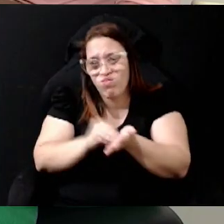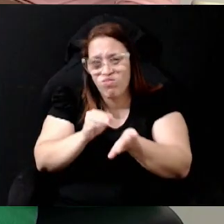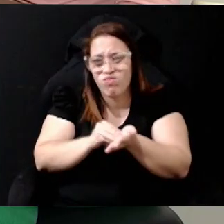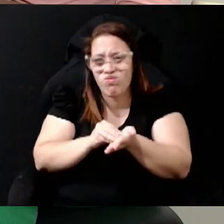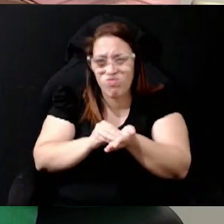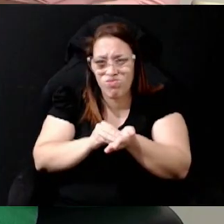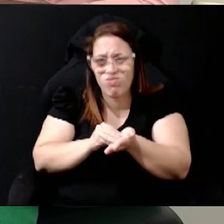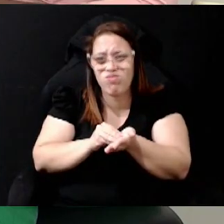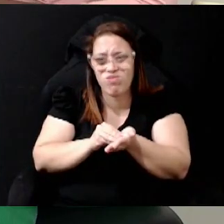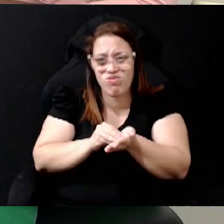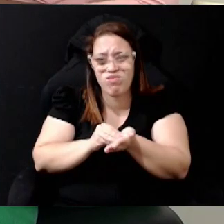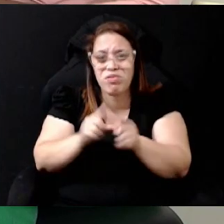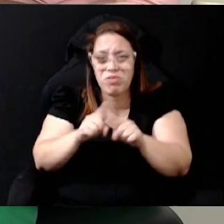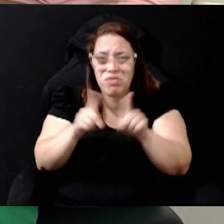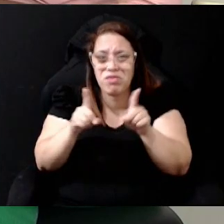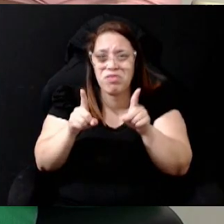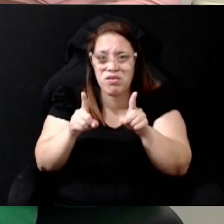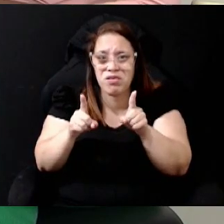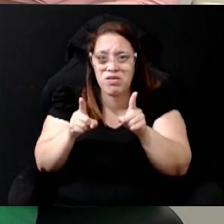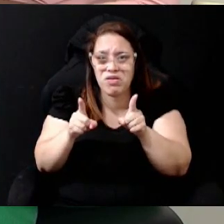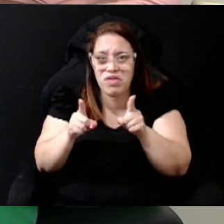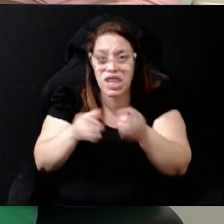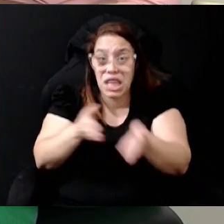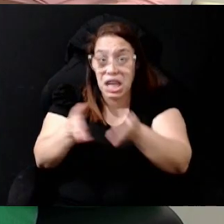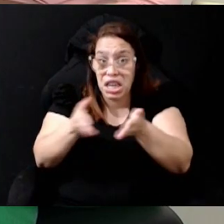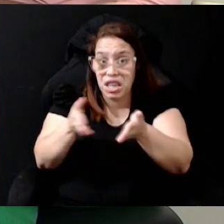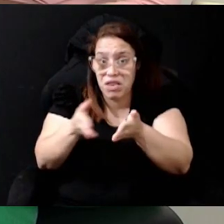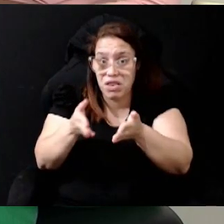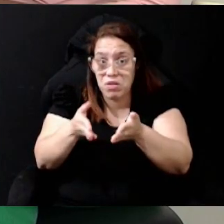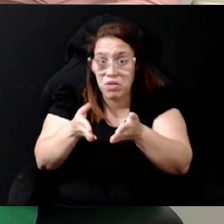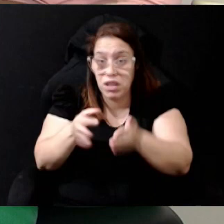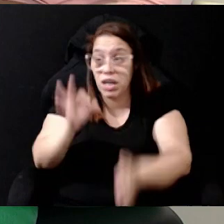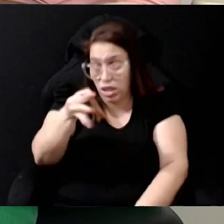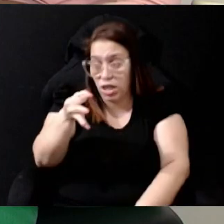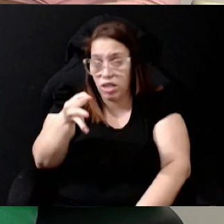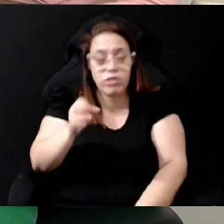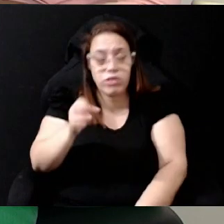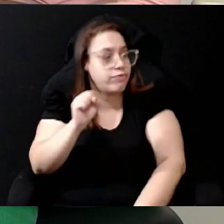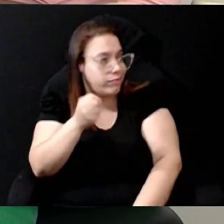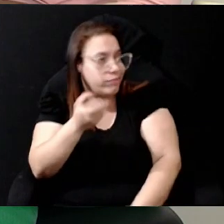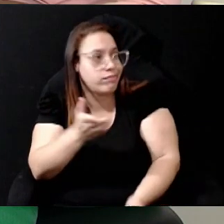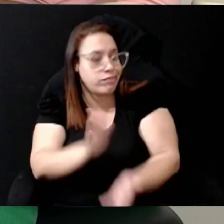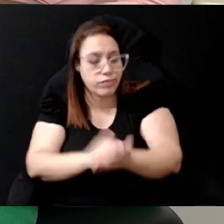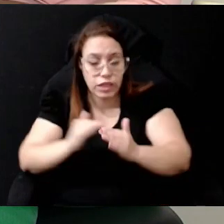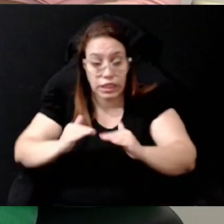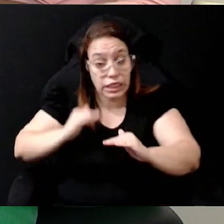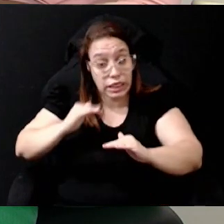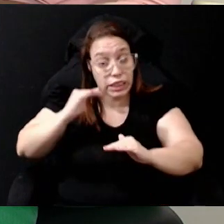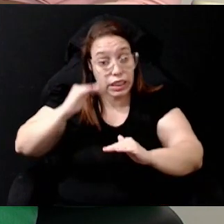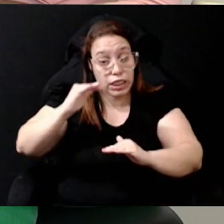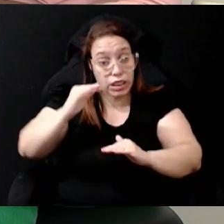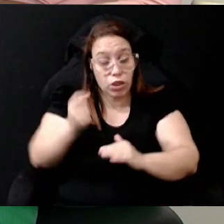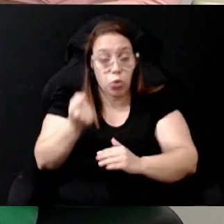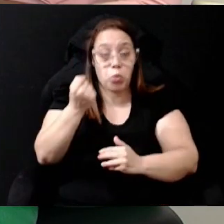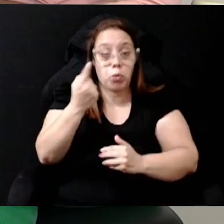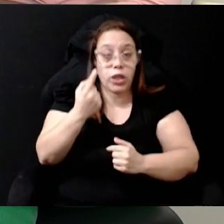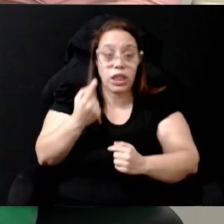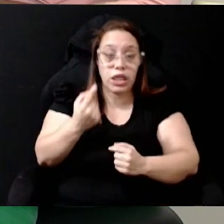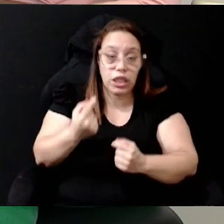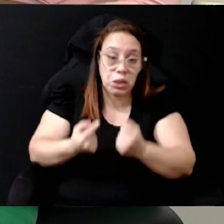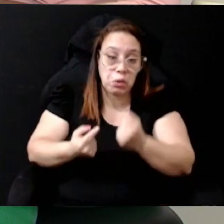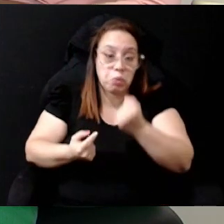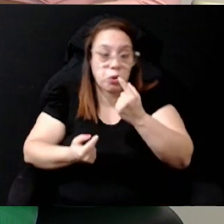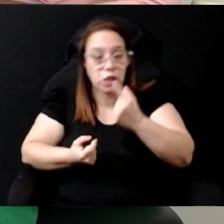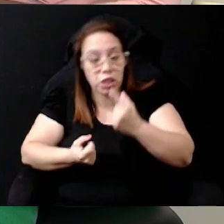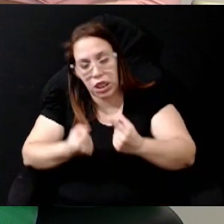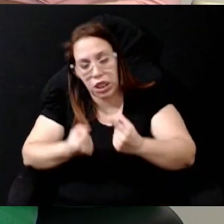muito ainda, muito, mas eu acho que a gente já está no caminho certo, né? Está evoluindo.